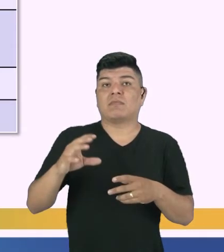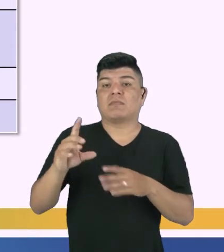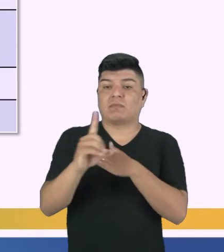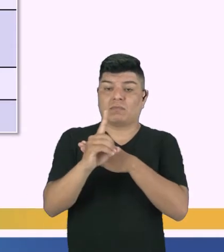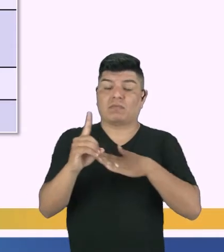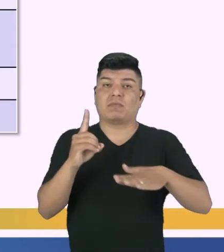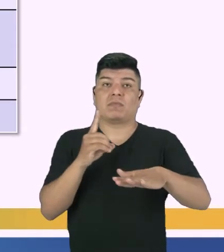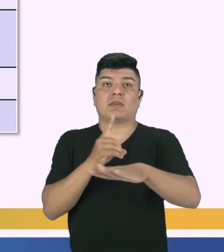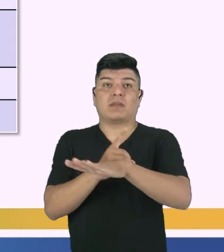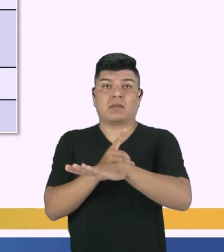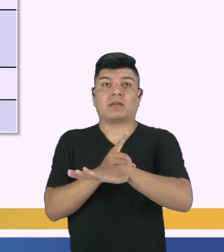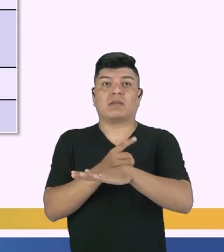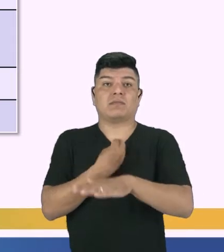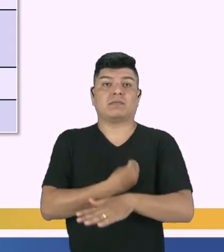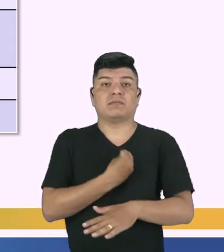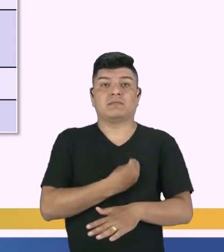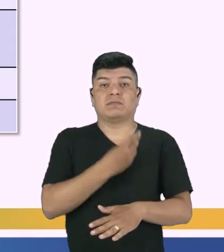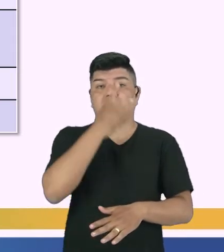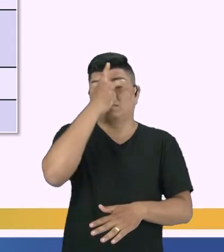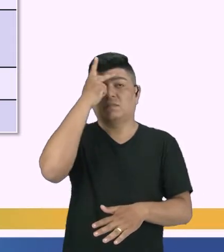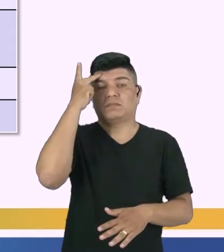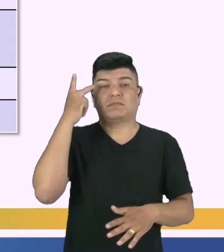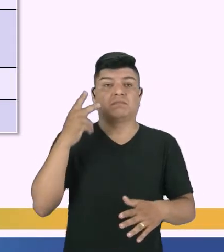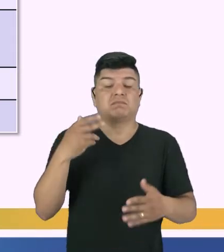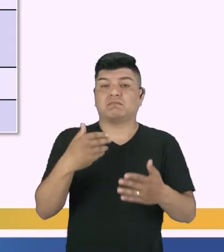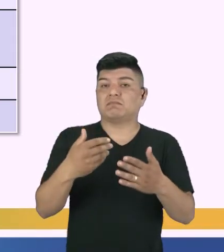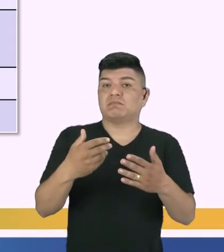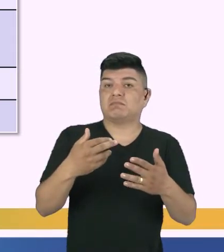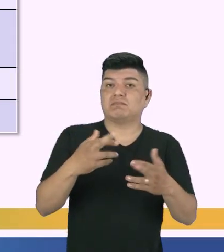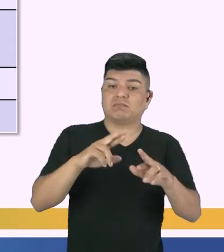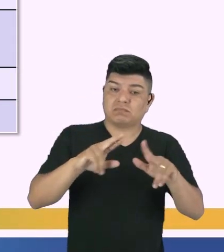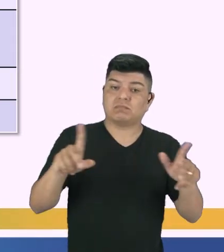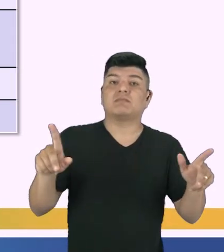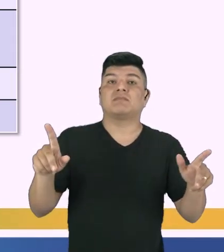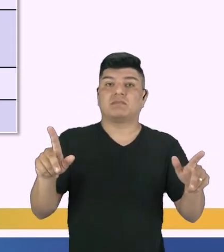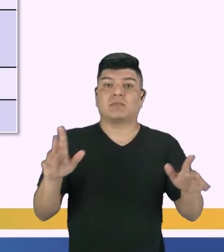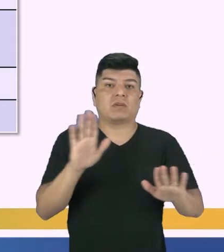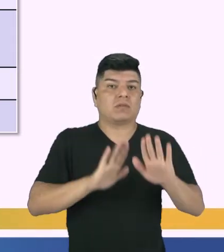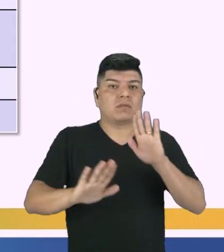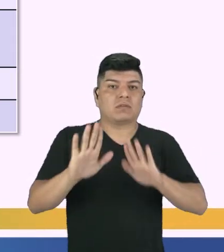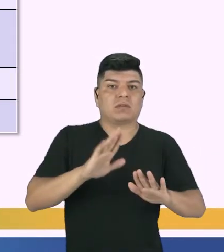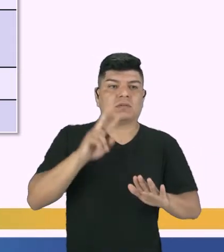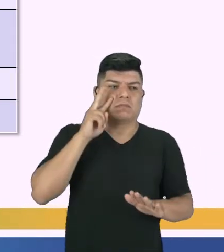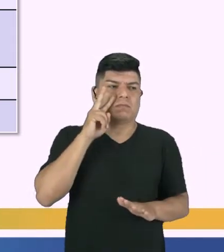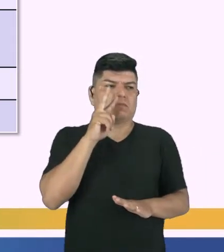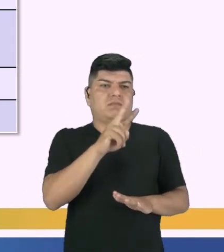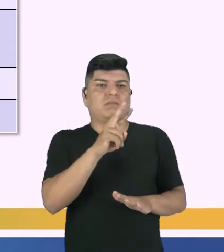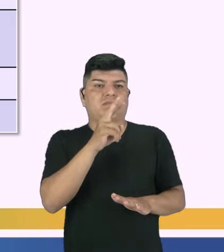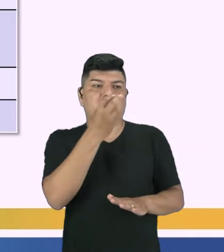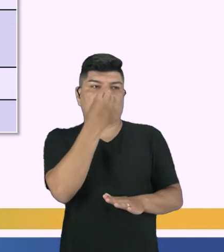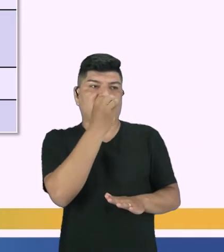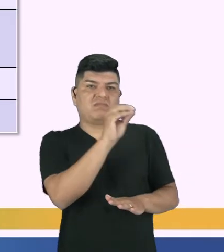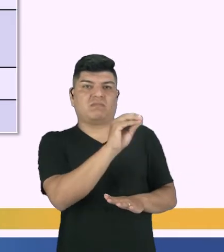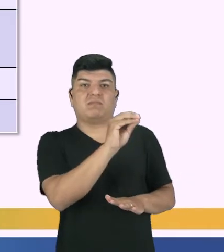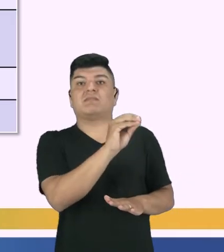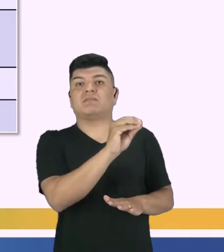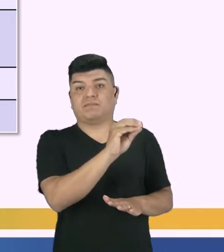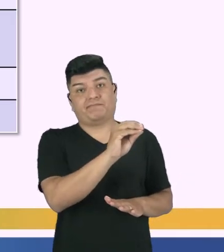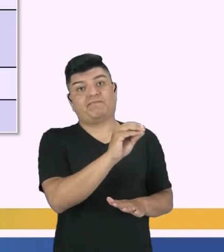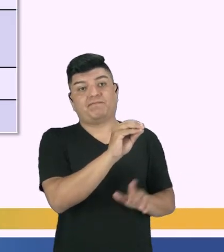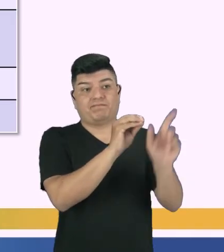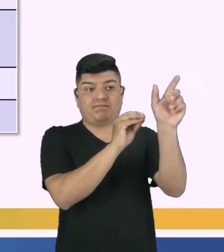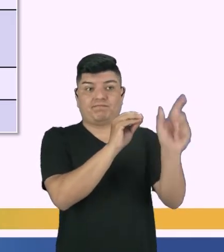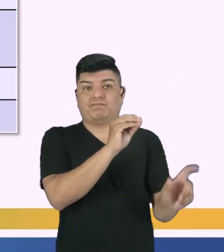social. Convívio com pessoas de todo tipo. Cuidado para você, só no olhar, não discriminar a pessoa.